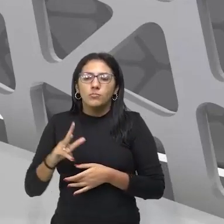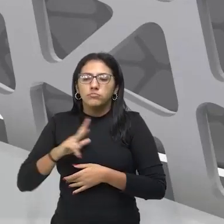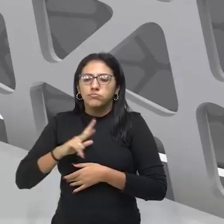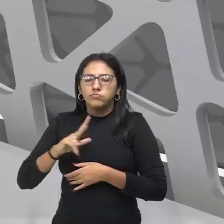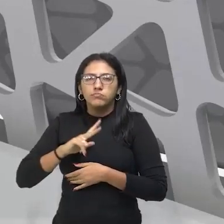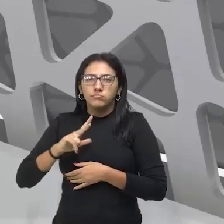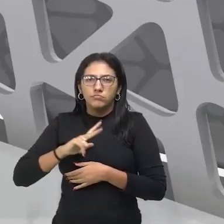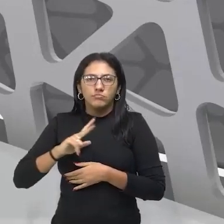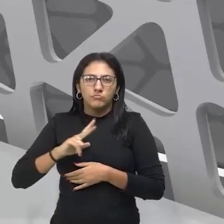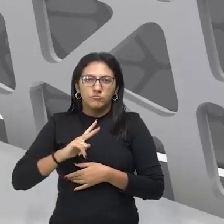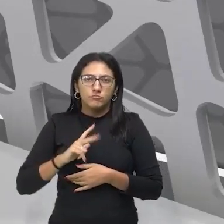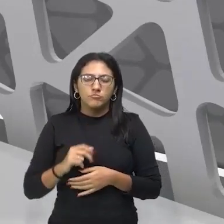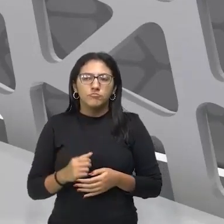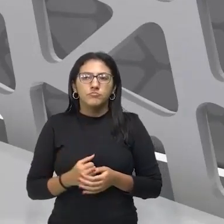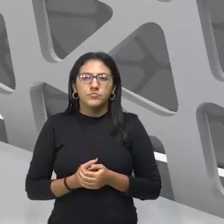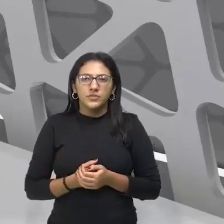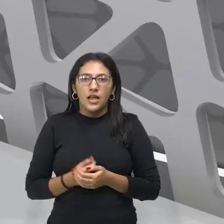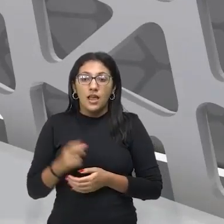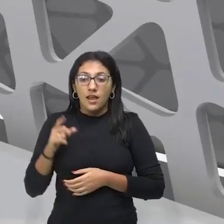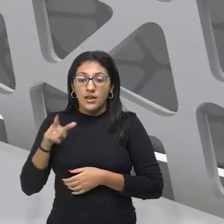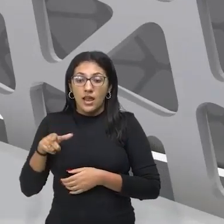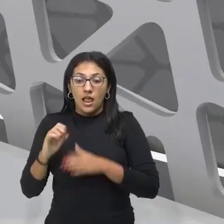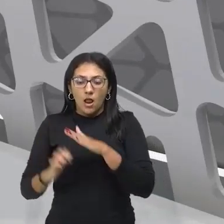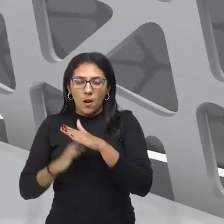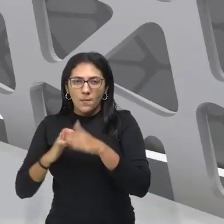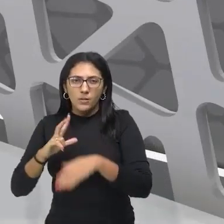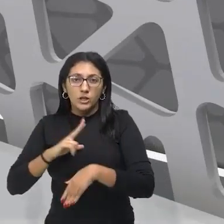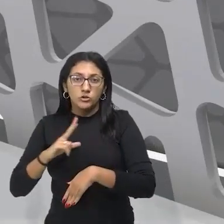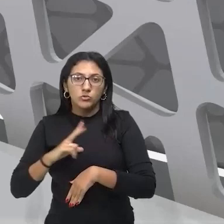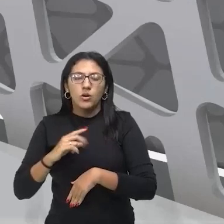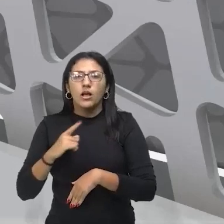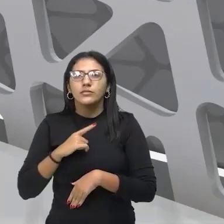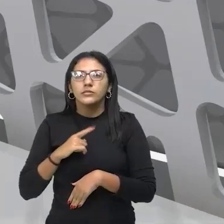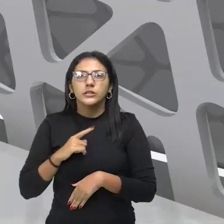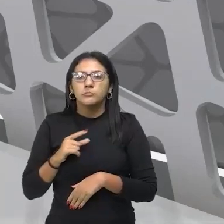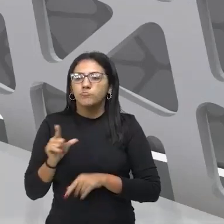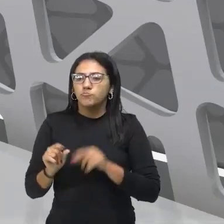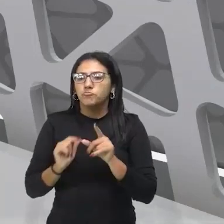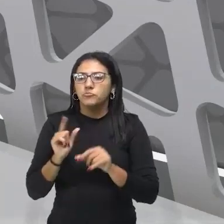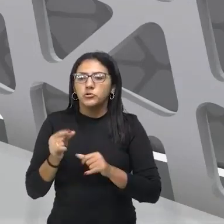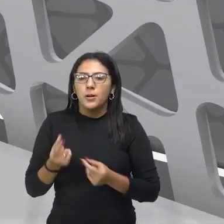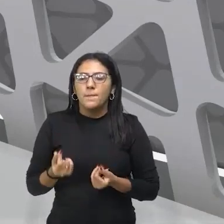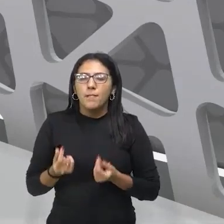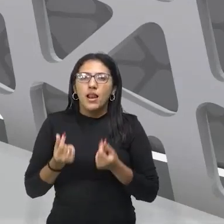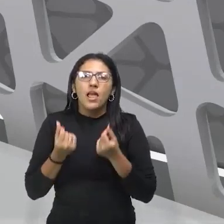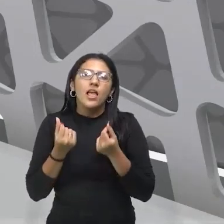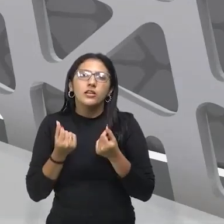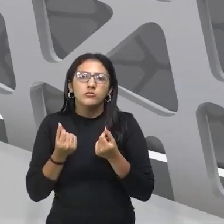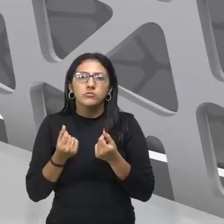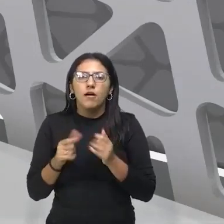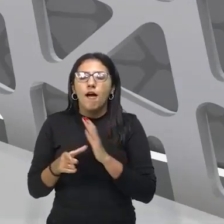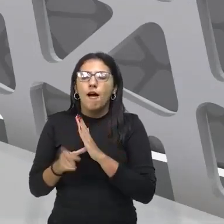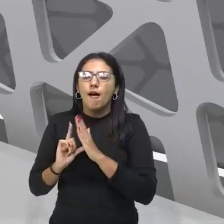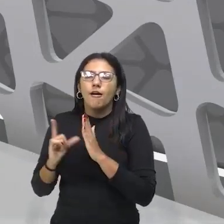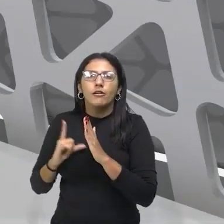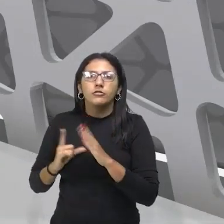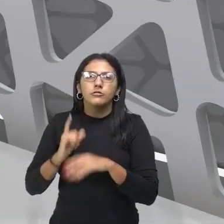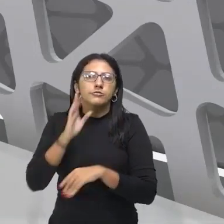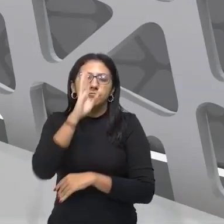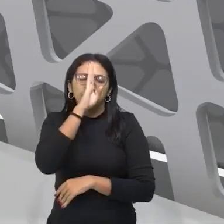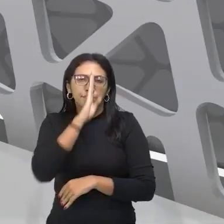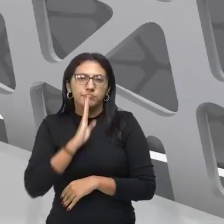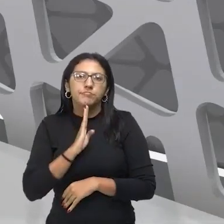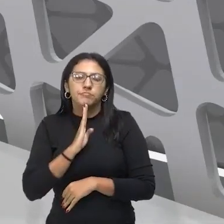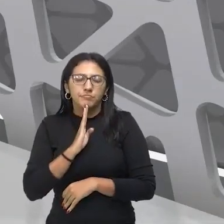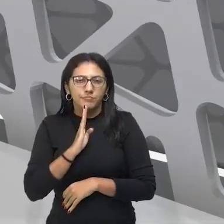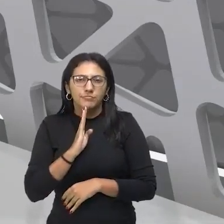público passa a ser oferecido pelo capital privado. E o capital privado passa a dar preço naquilo que antes